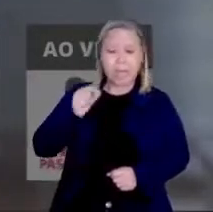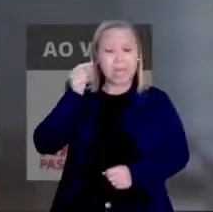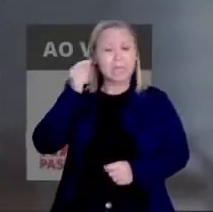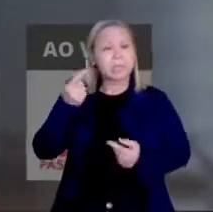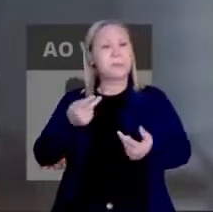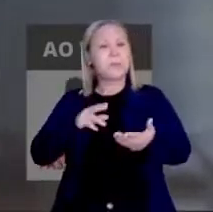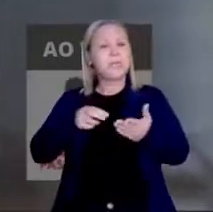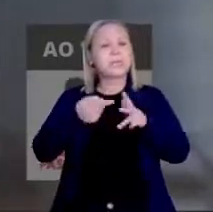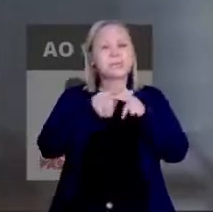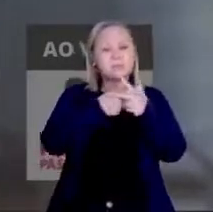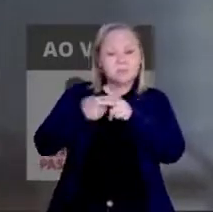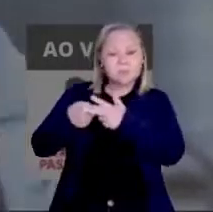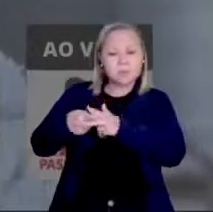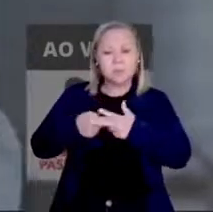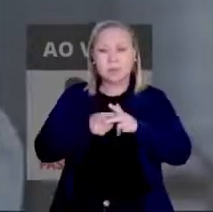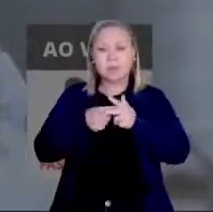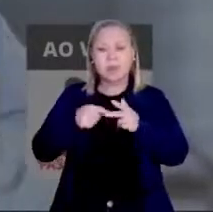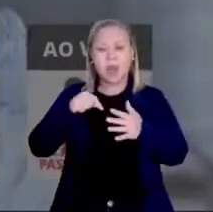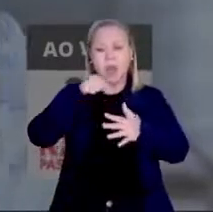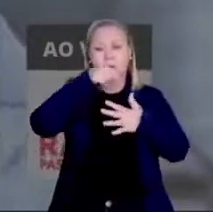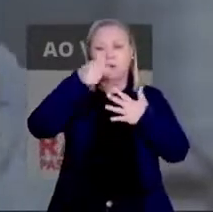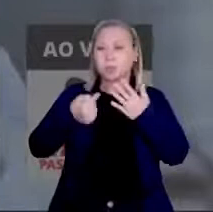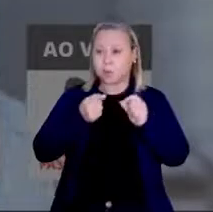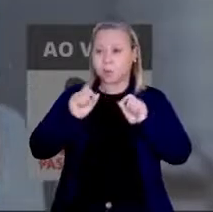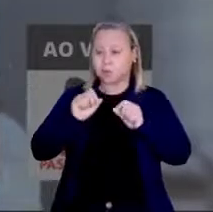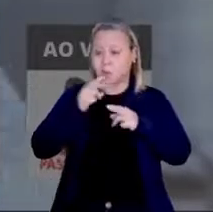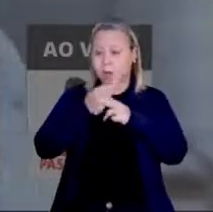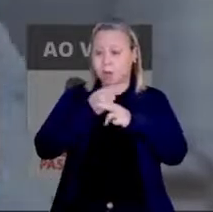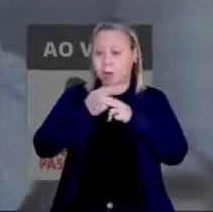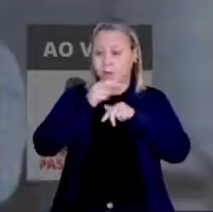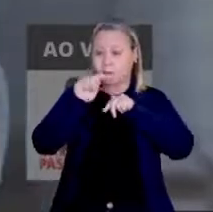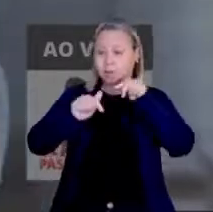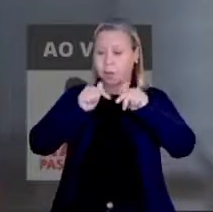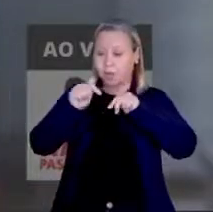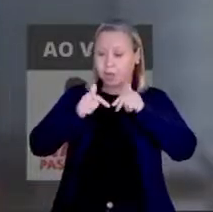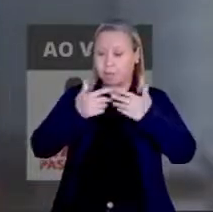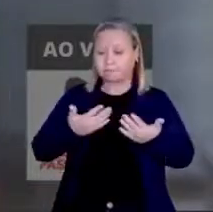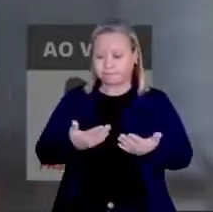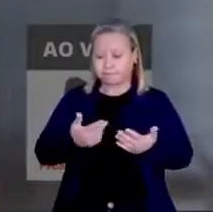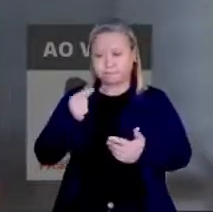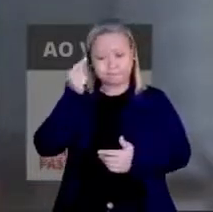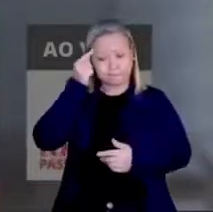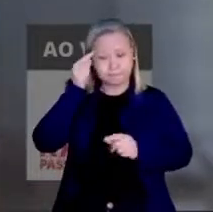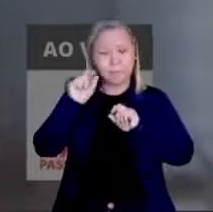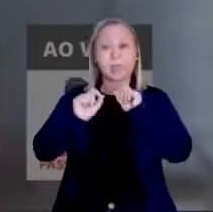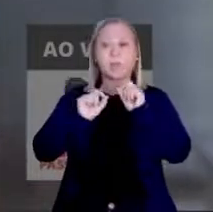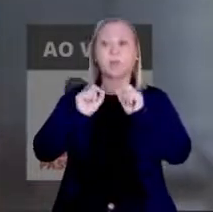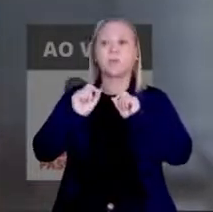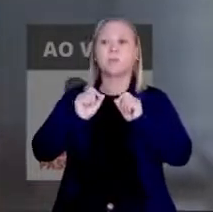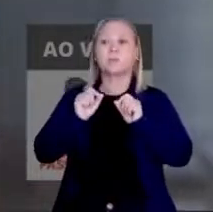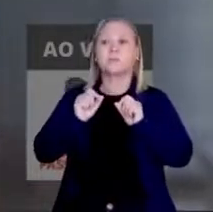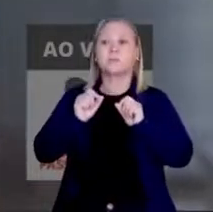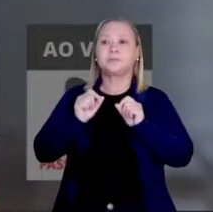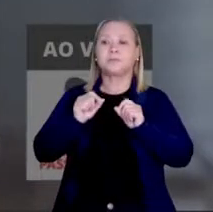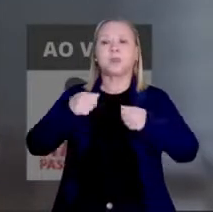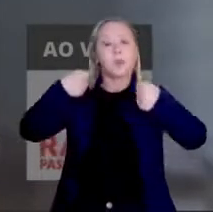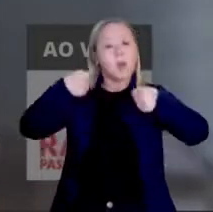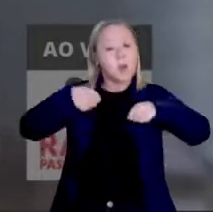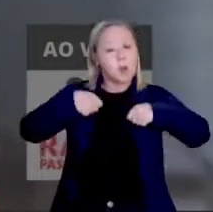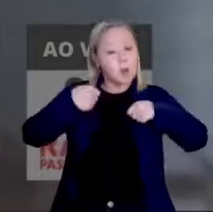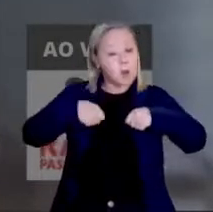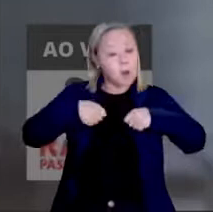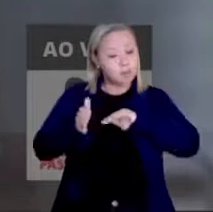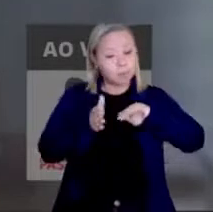terno, ou seja... A reforma ela tem um sentido de você fazer as coisas melhorarem para o povo. O que eles fizeram foi